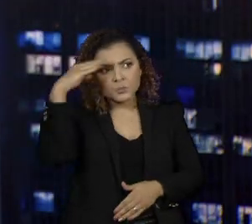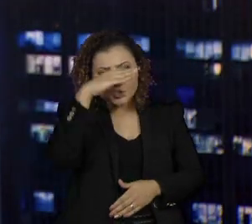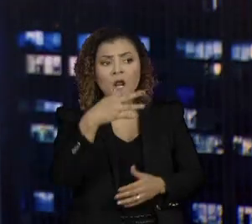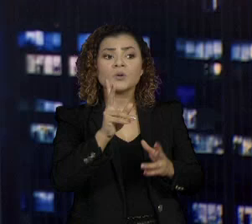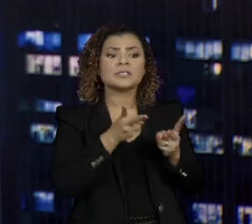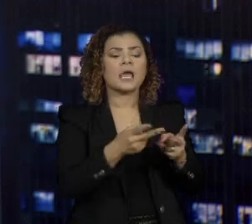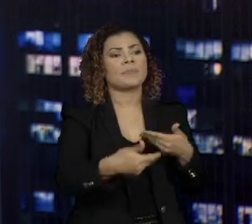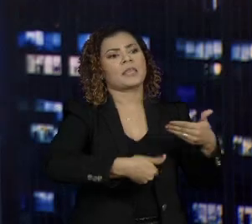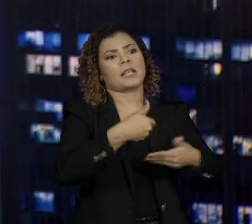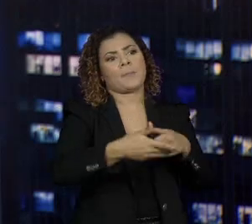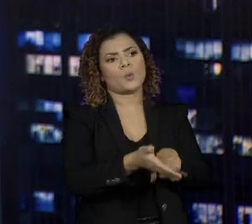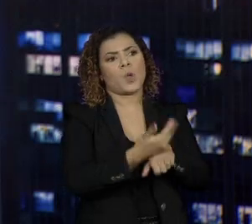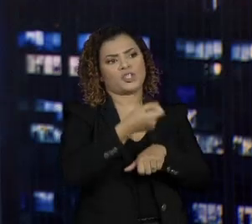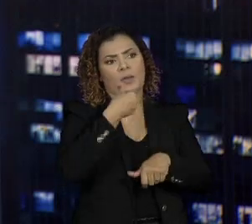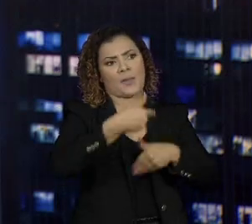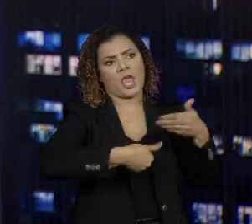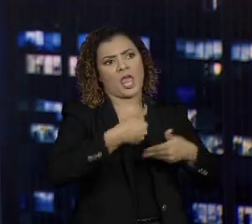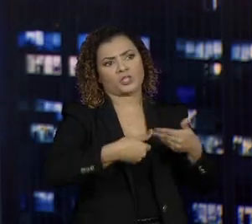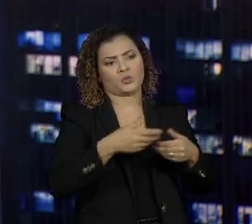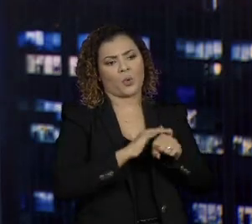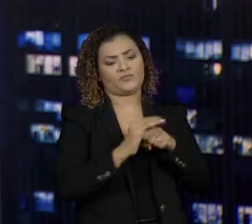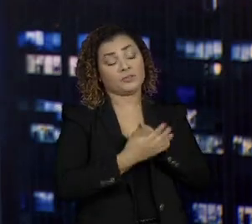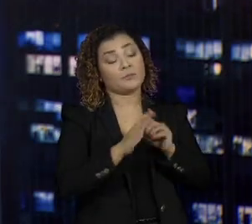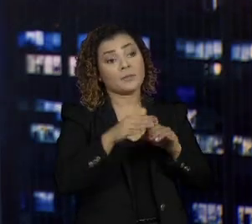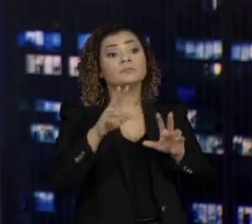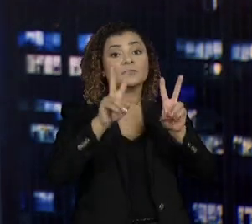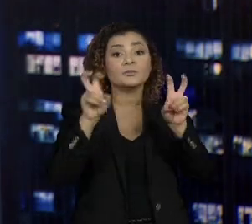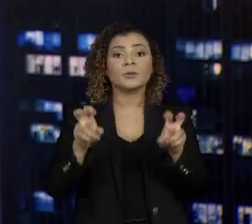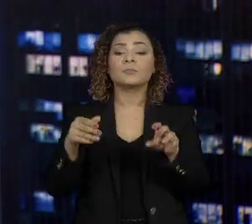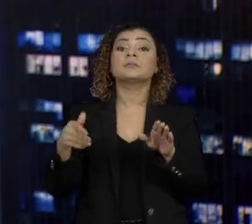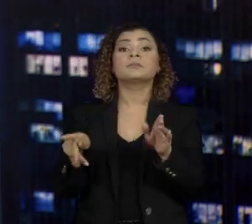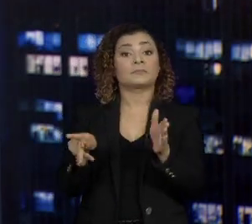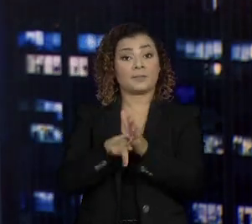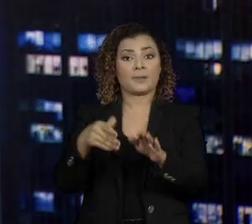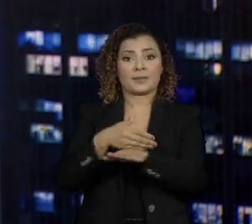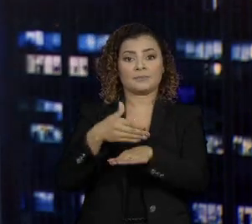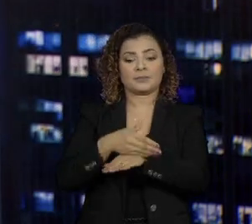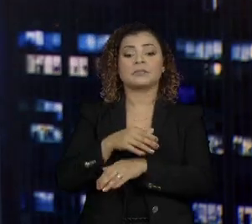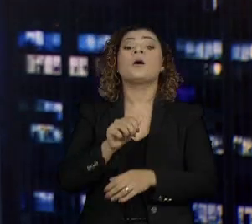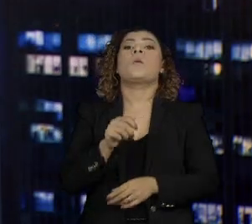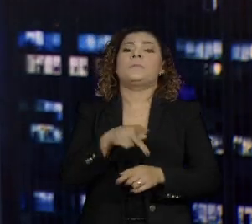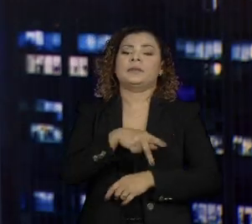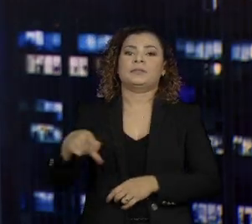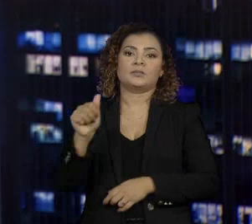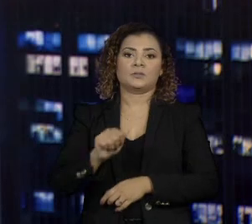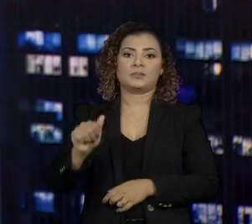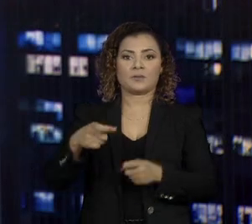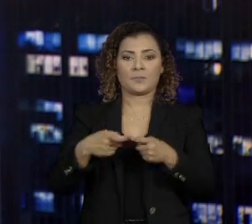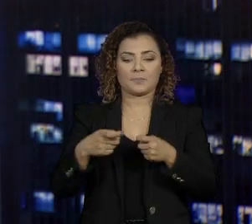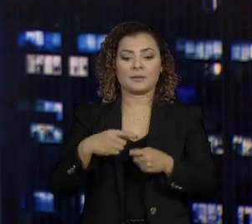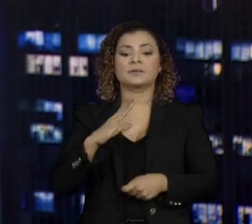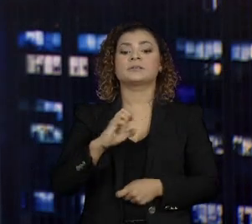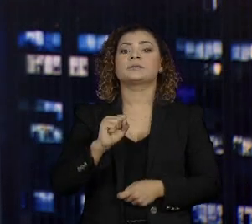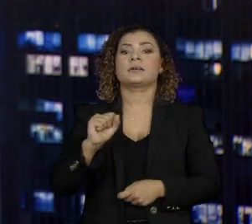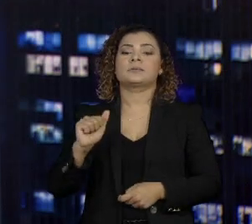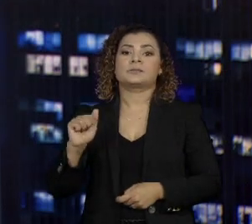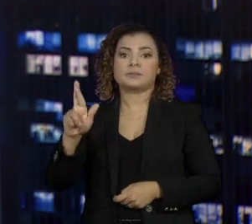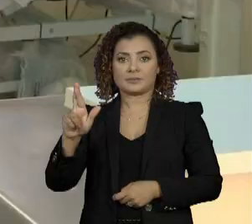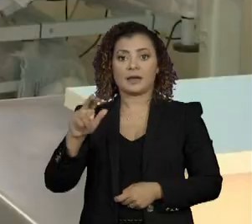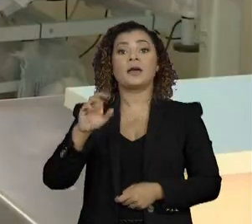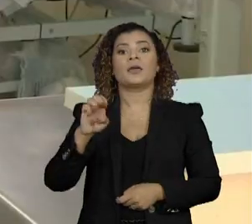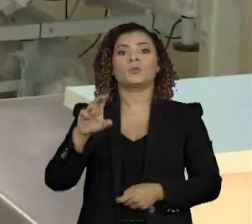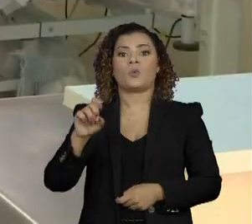o tratamento precoce. Sobre esse assunto, nós vamos trazer a participação do presidente da Associação Médica Brasileira, César Eduardo